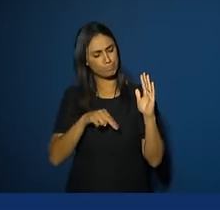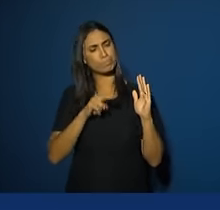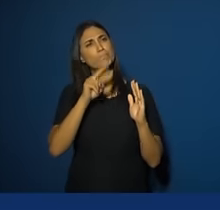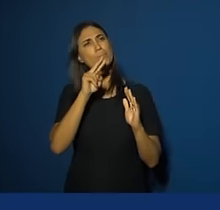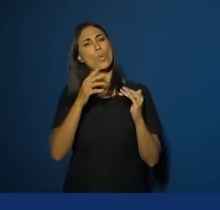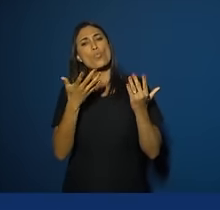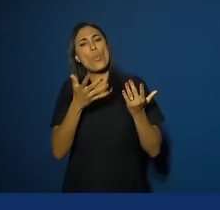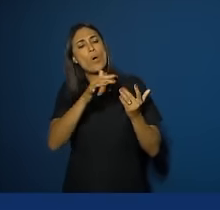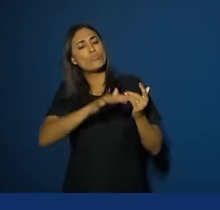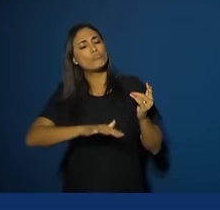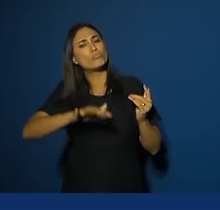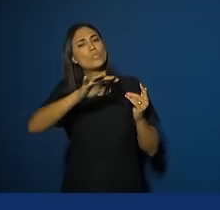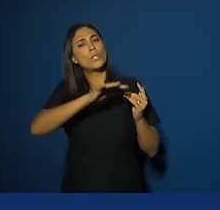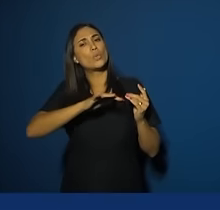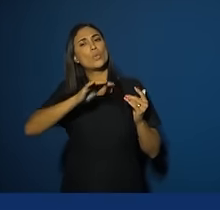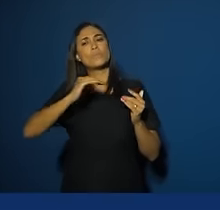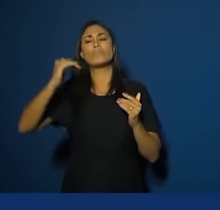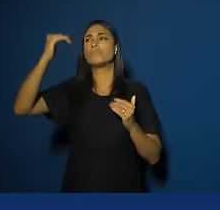setor que se beneficia